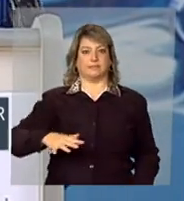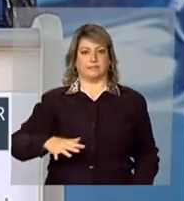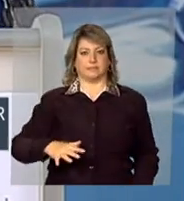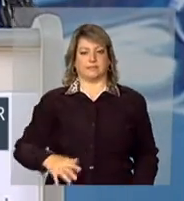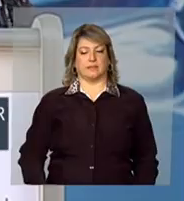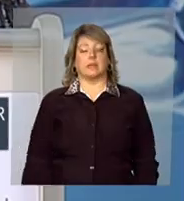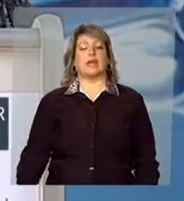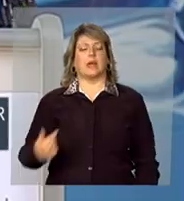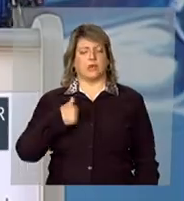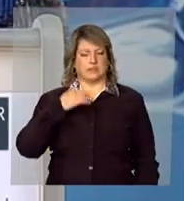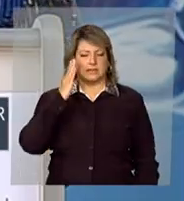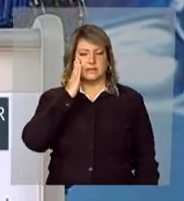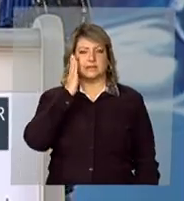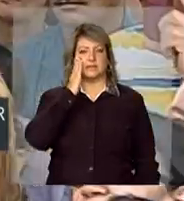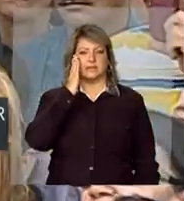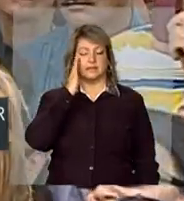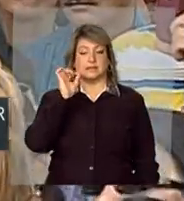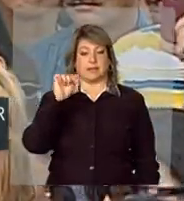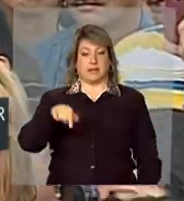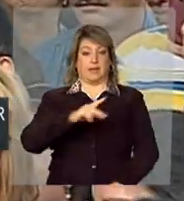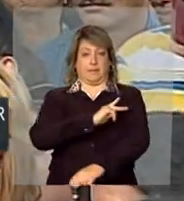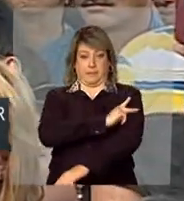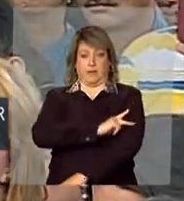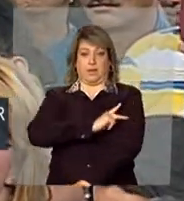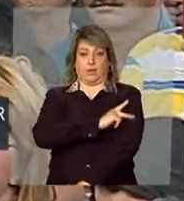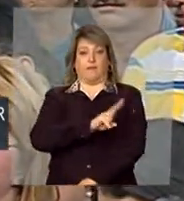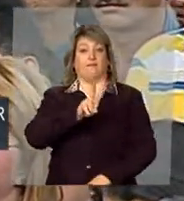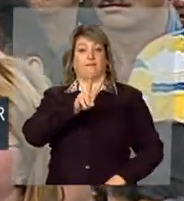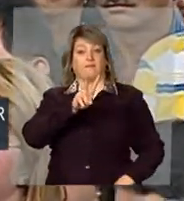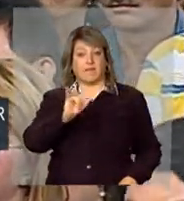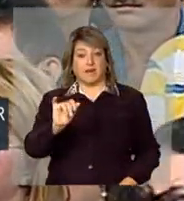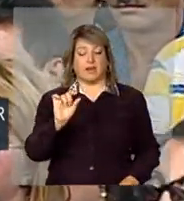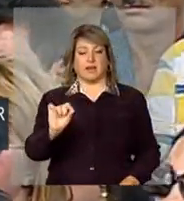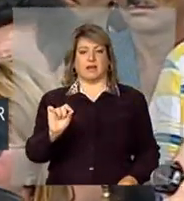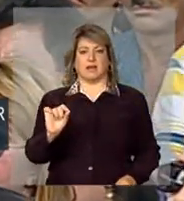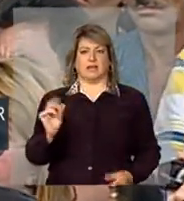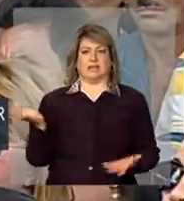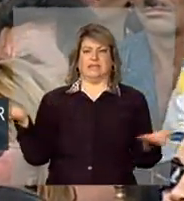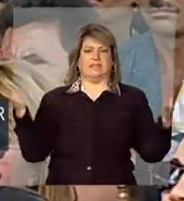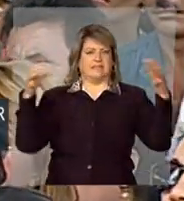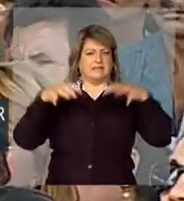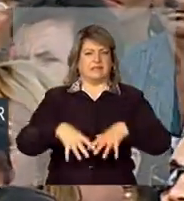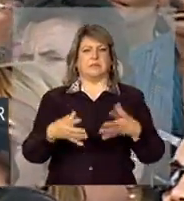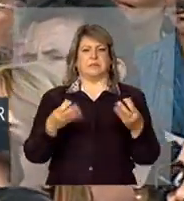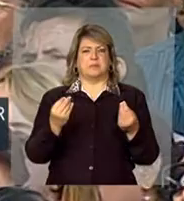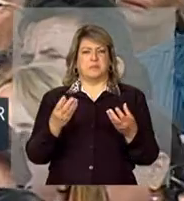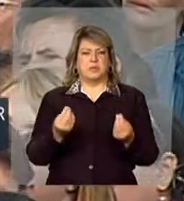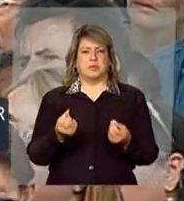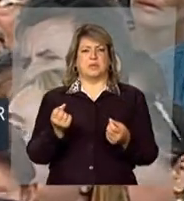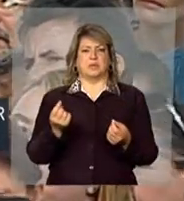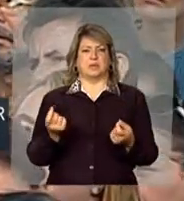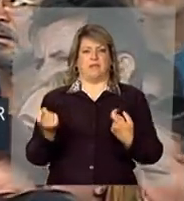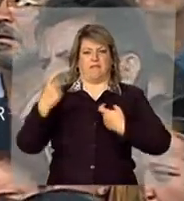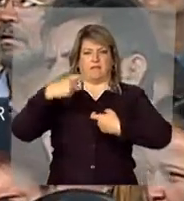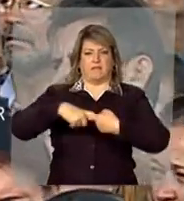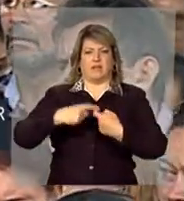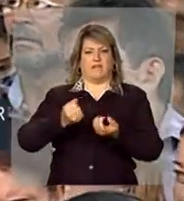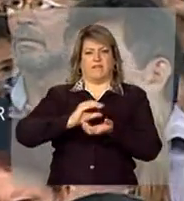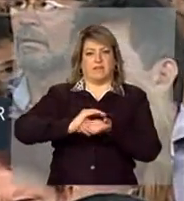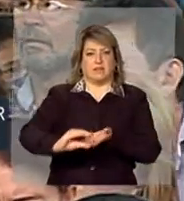Eu sei que o Piauí vai atrair investimento de todas as